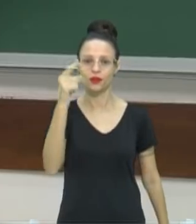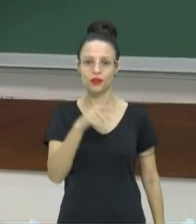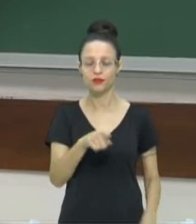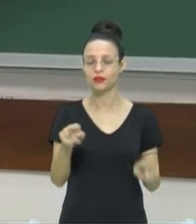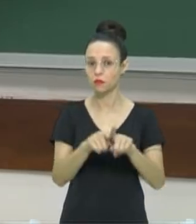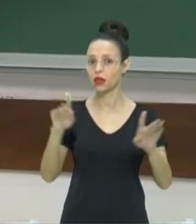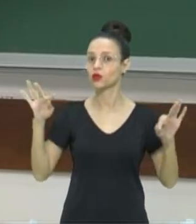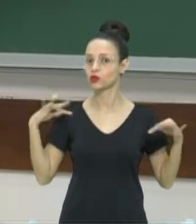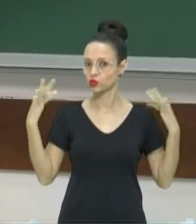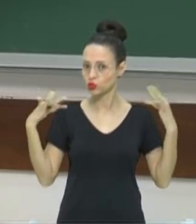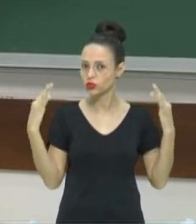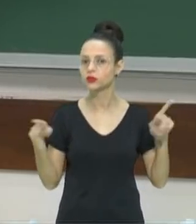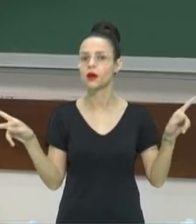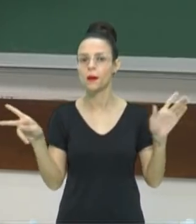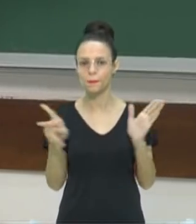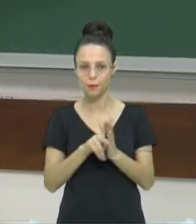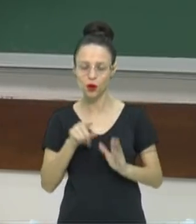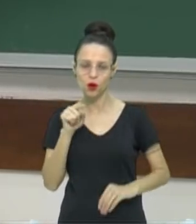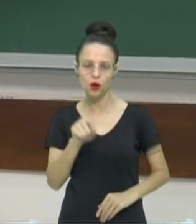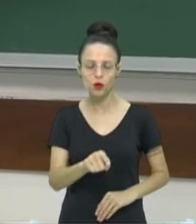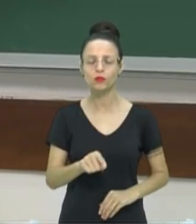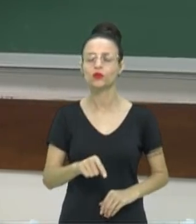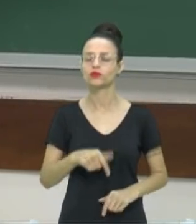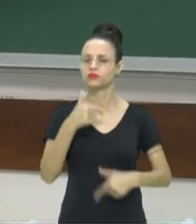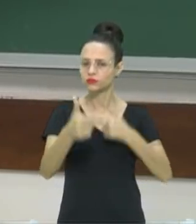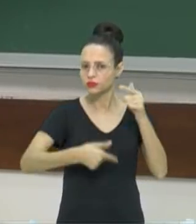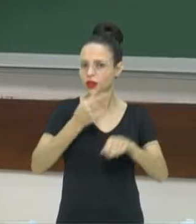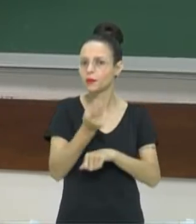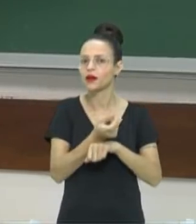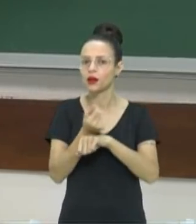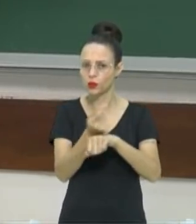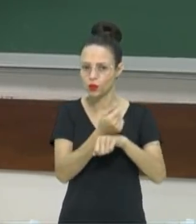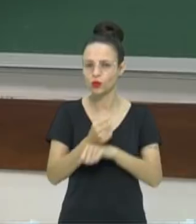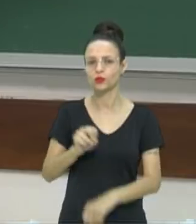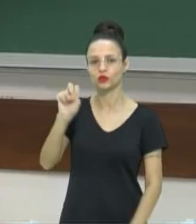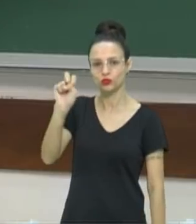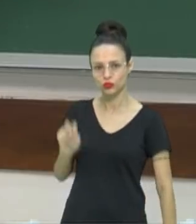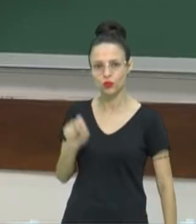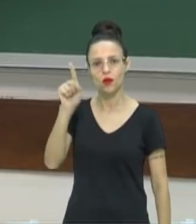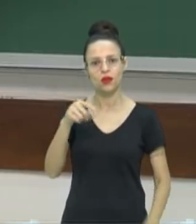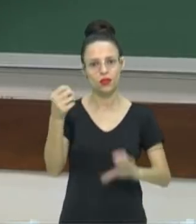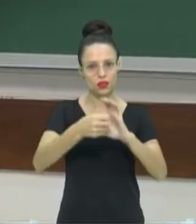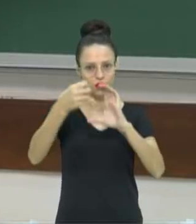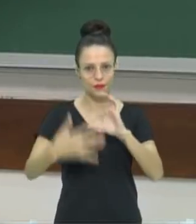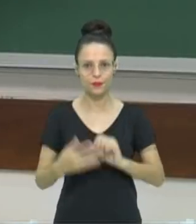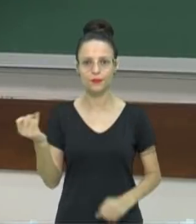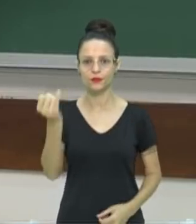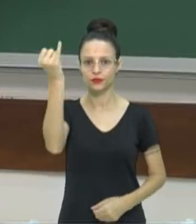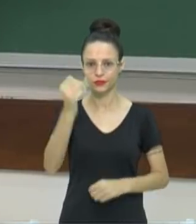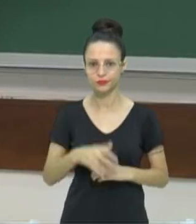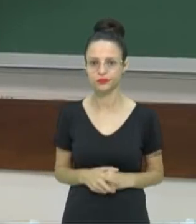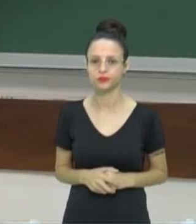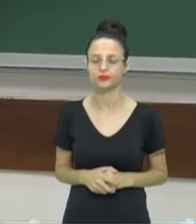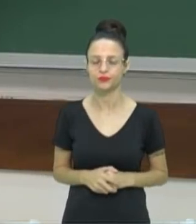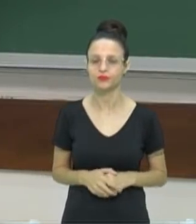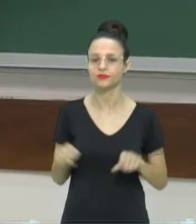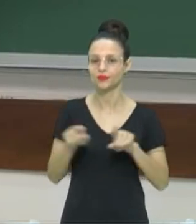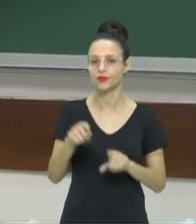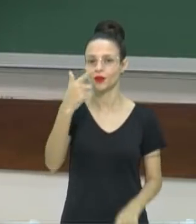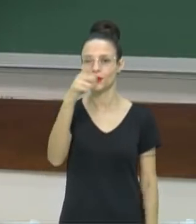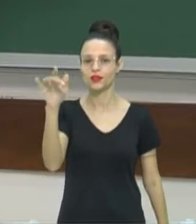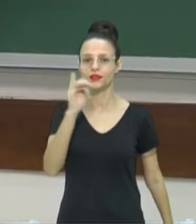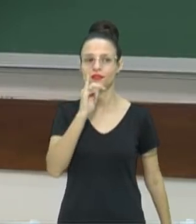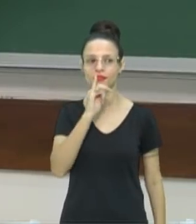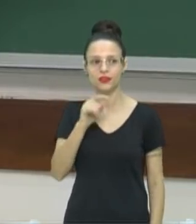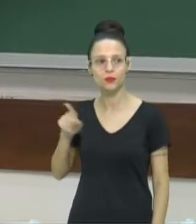que o turismo faz parte das atividades econômicas da região sul e que é uma característica importante. Coloquei outros exemplos ali, como